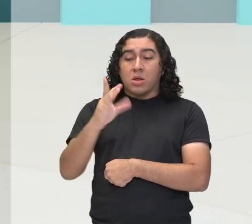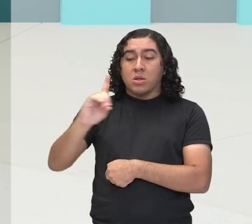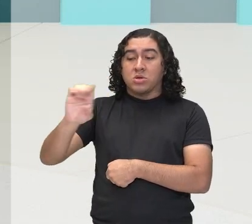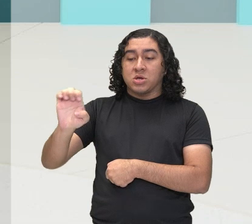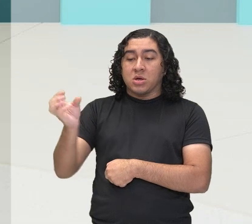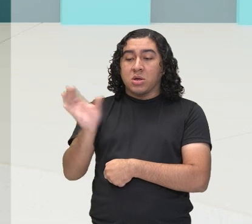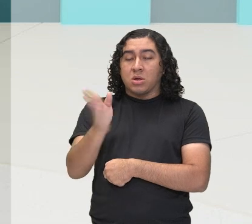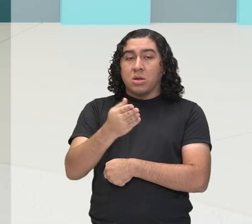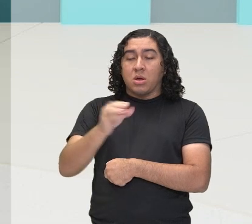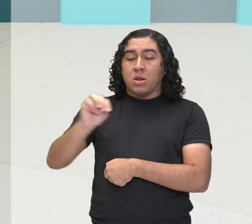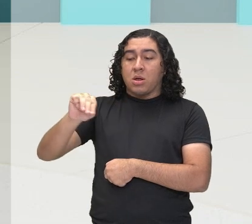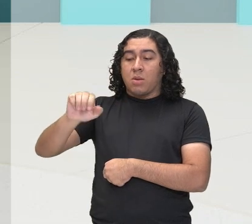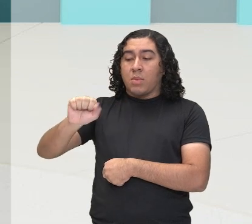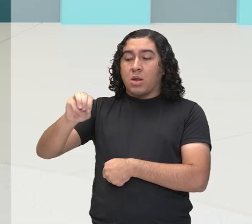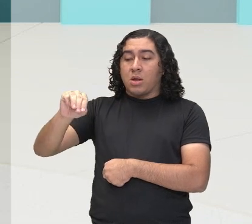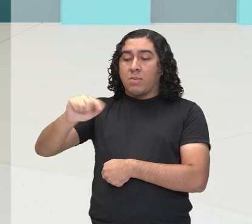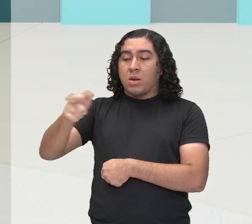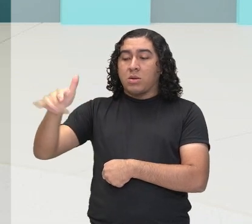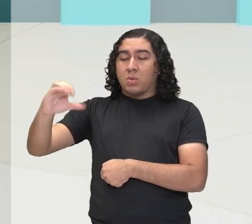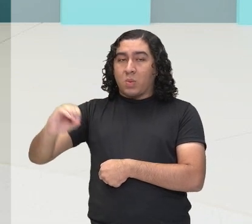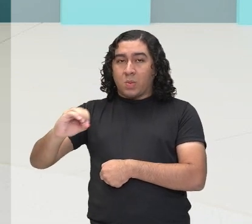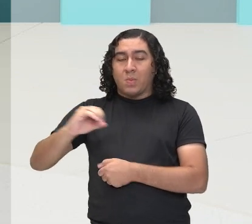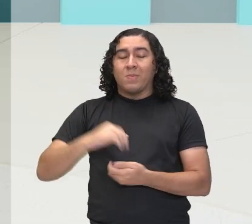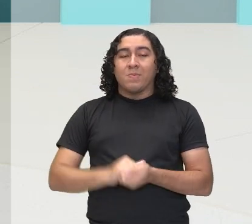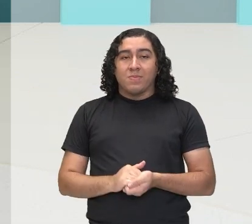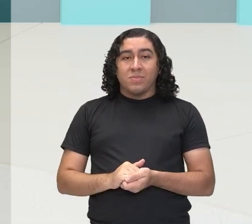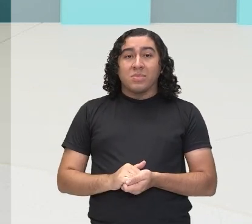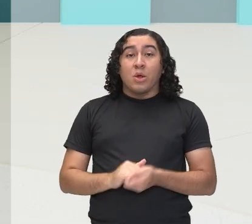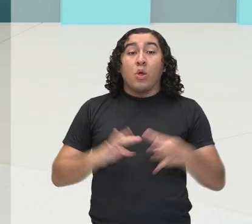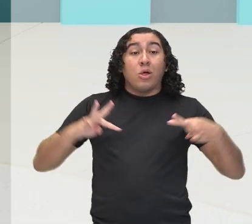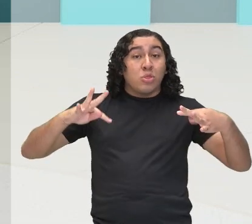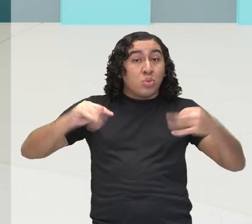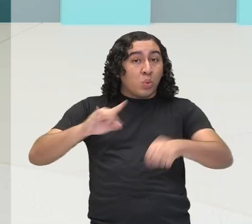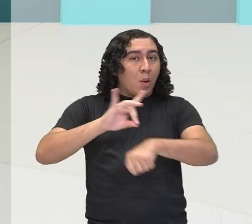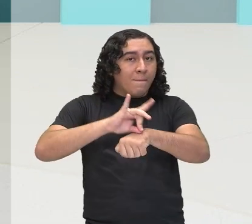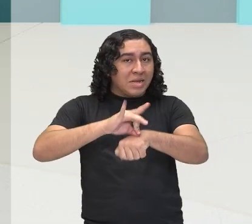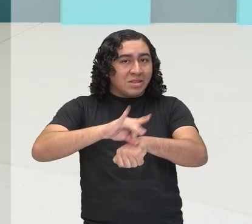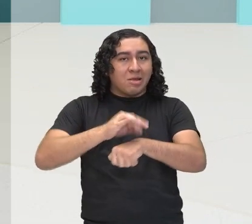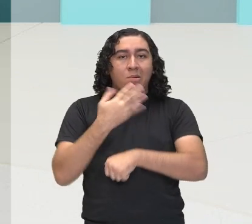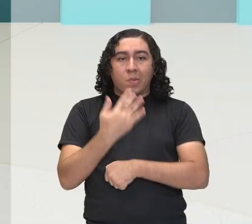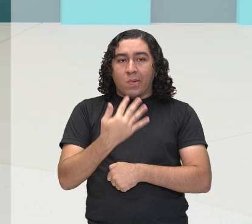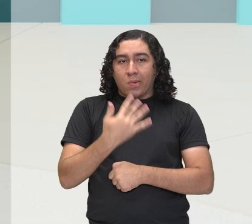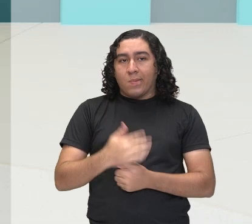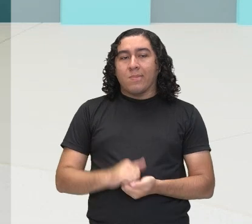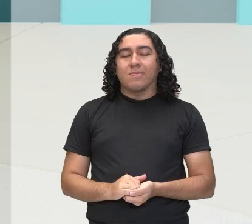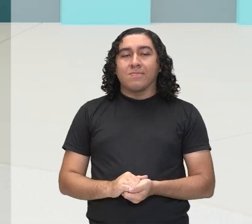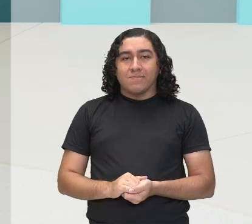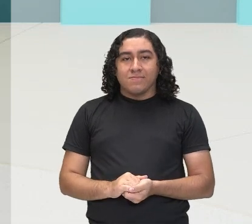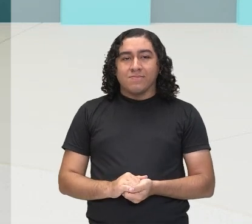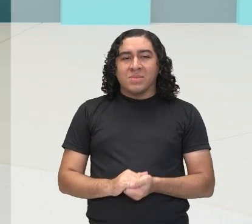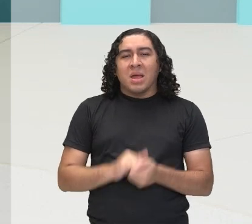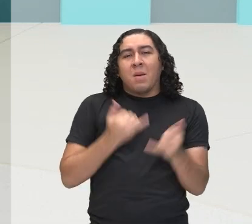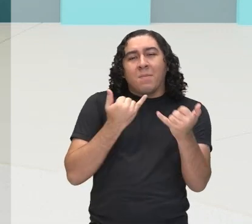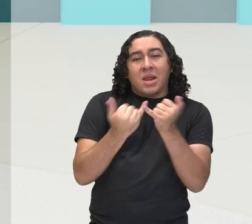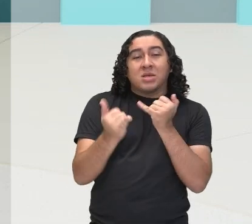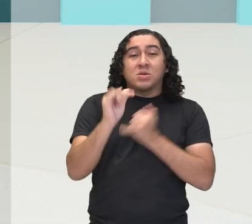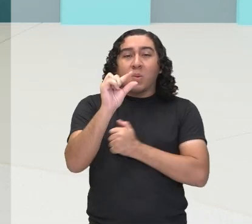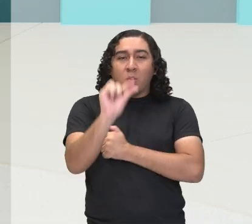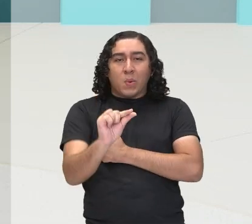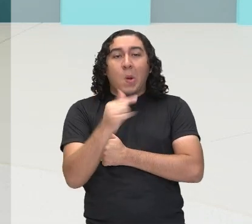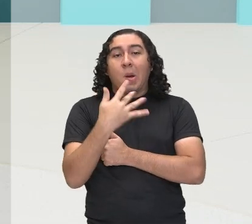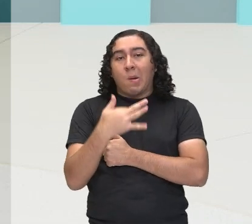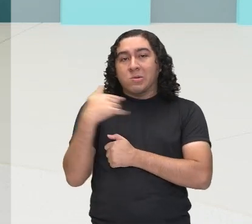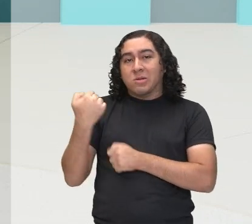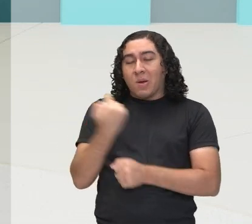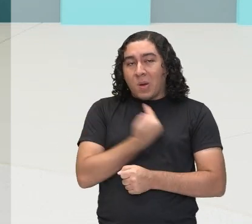mamão. Olha a caracterização, é um boi todo negro, um pouco parecido com a cor do